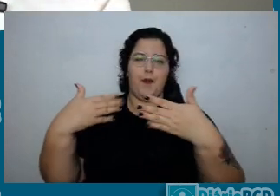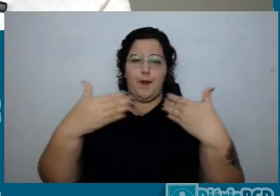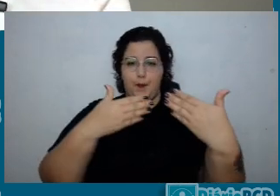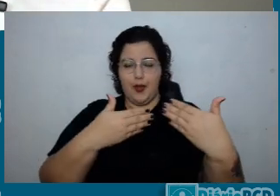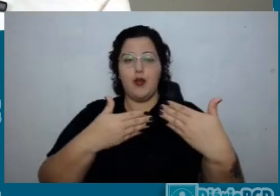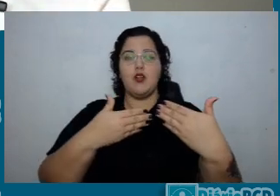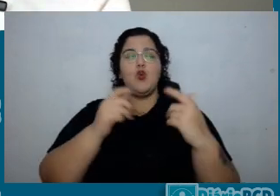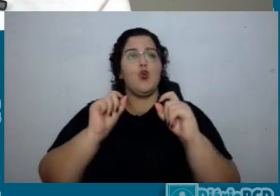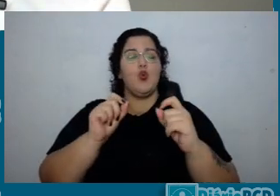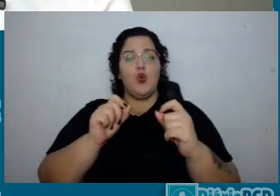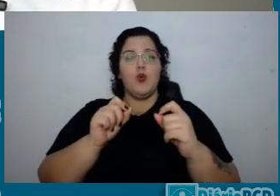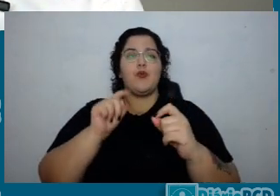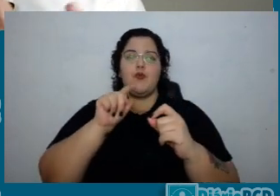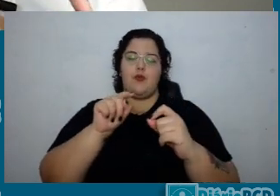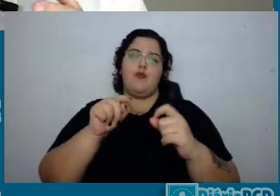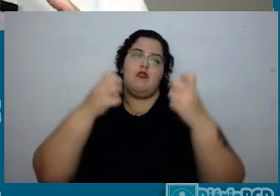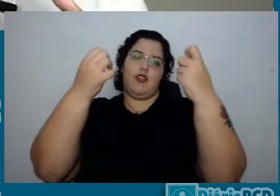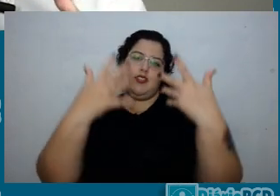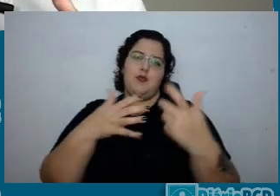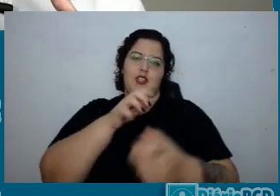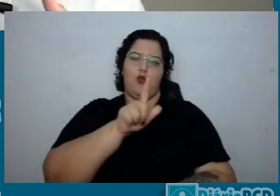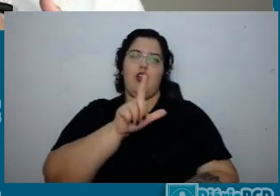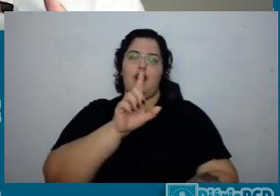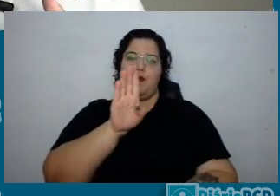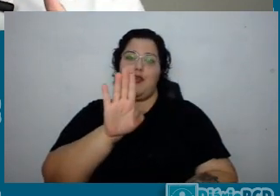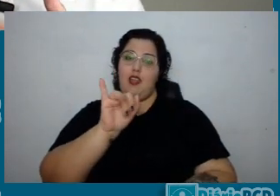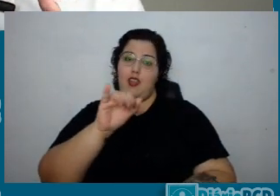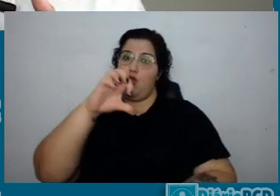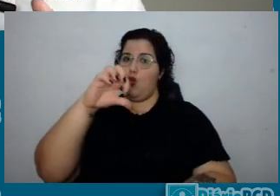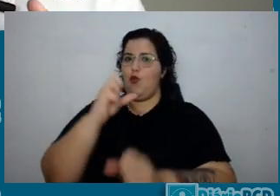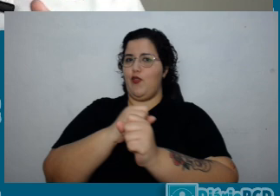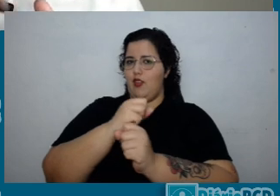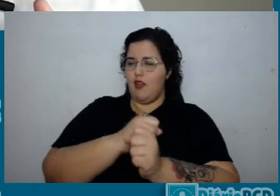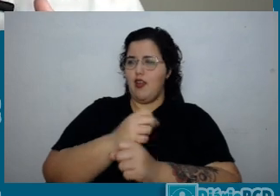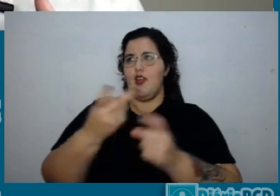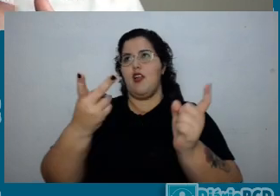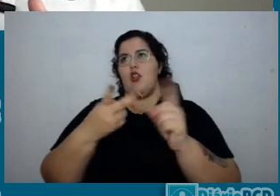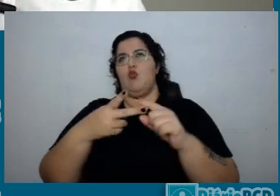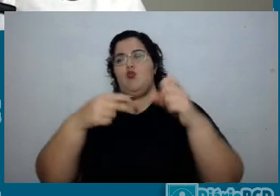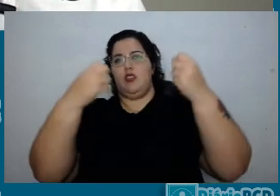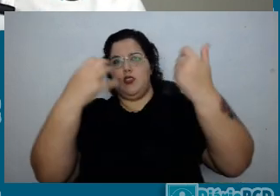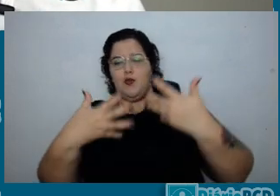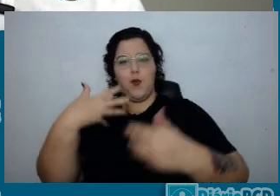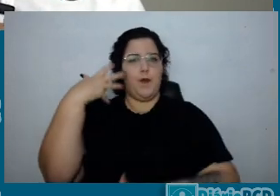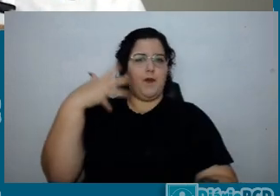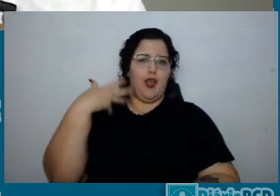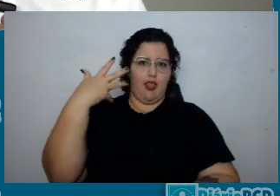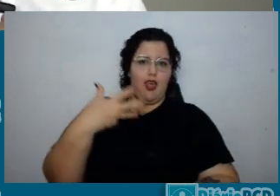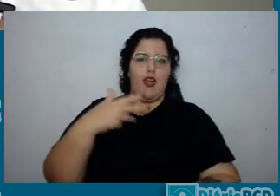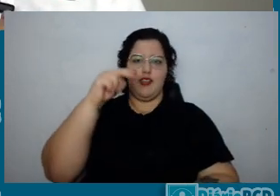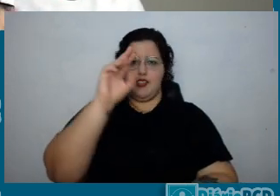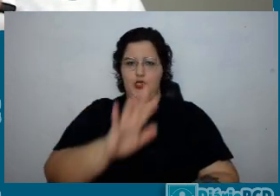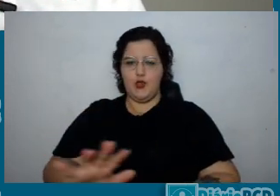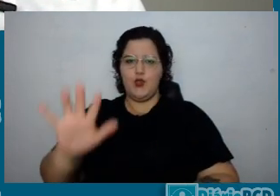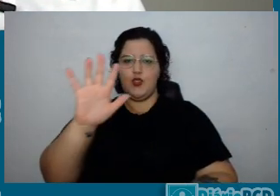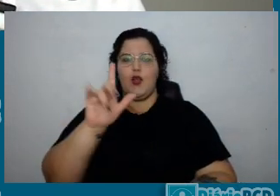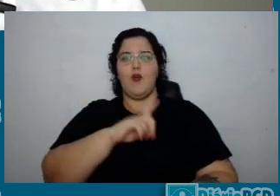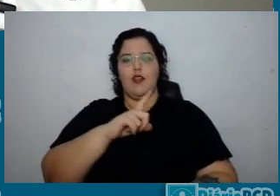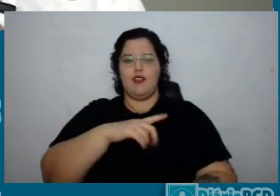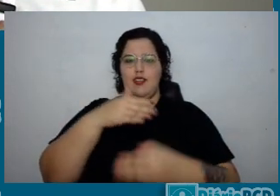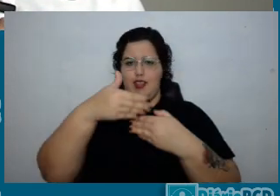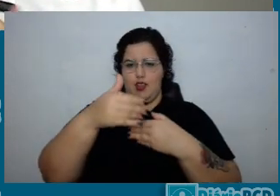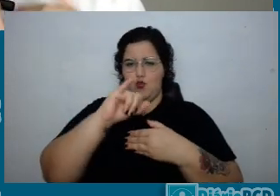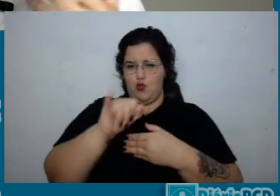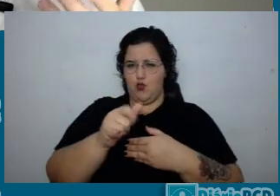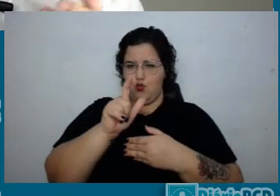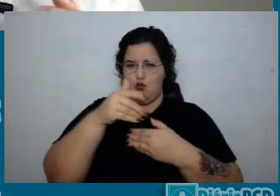com a secretária, nós estamos aí, falamos sobre a LBI, que completa 9 anos, falamos sobre a Conferência Nacional, que acontece agora